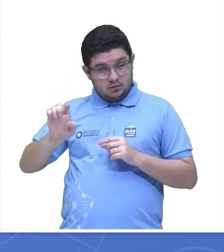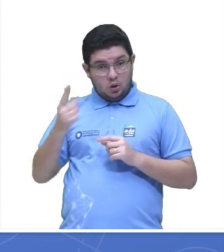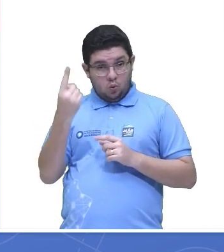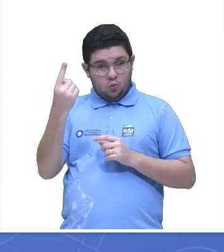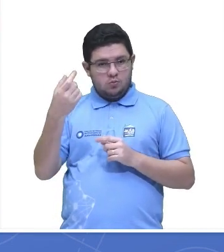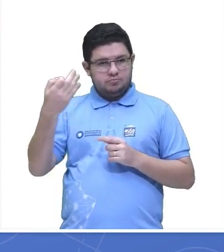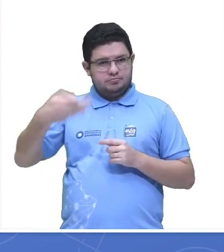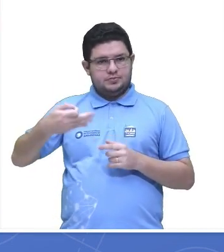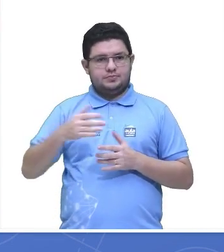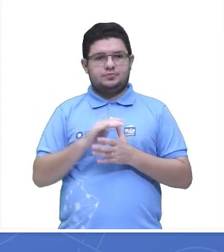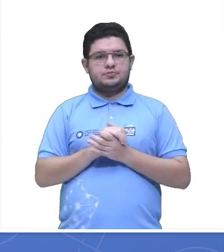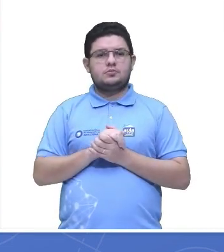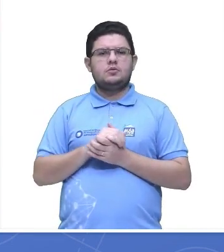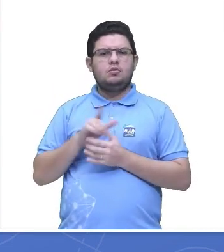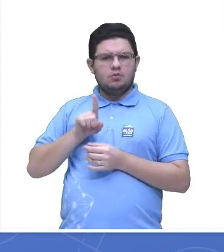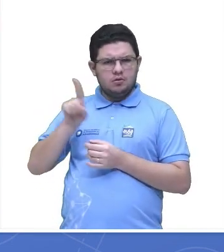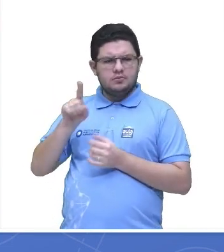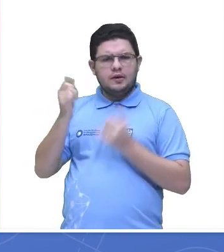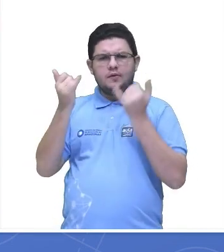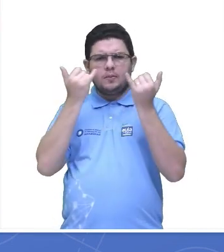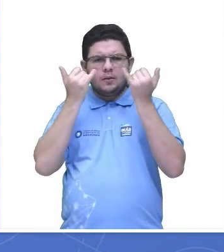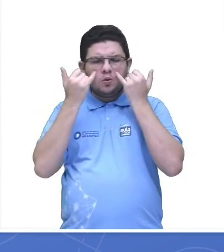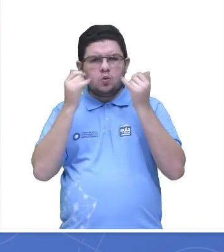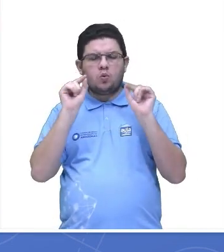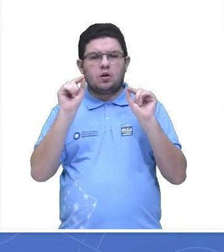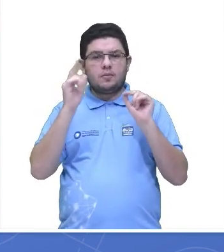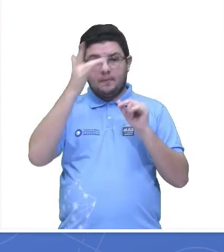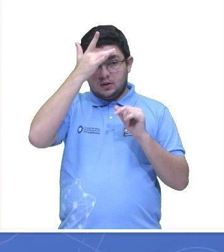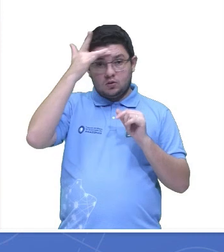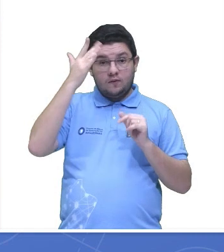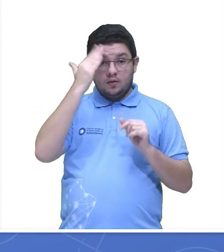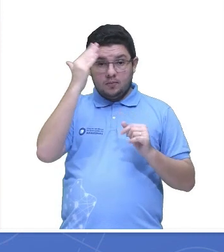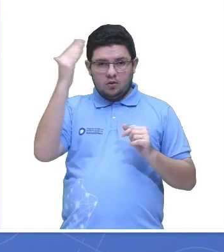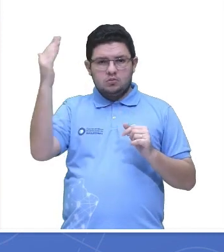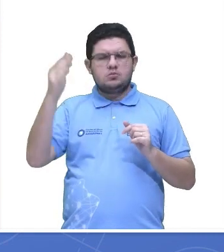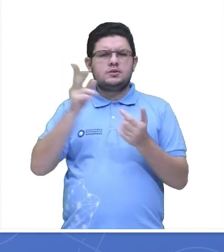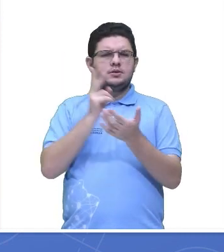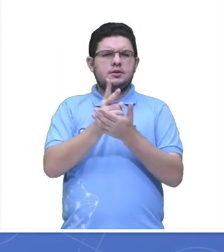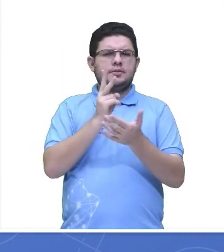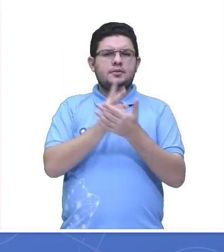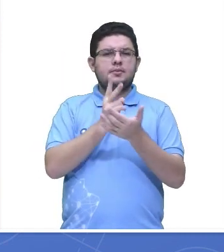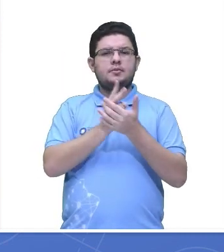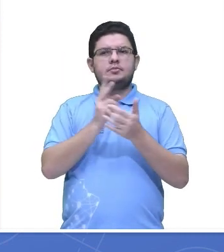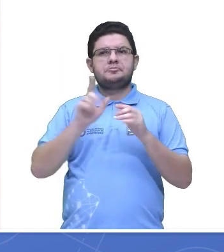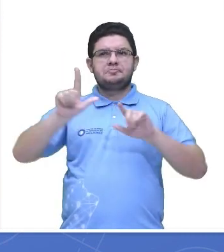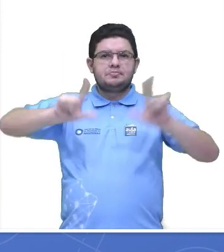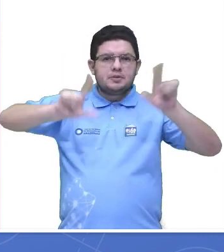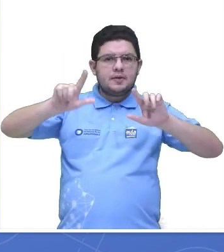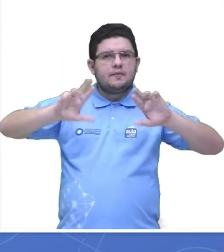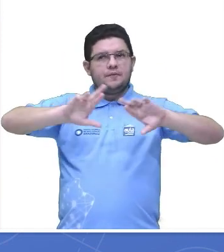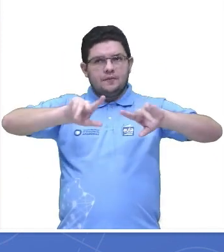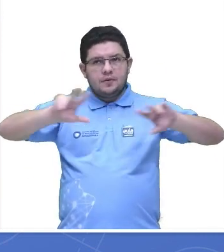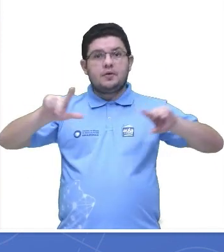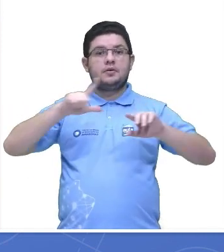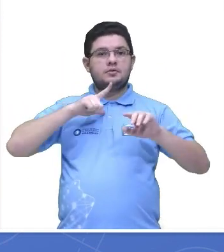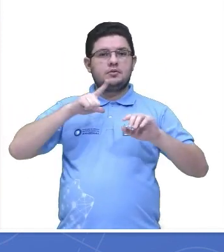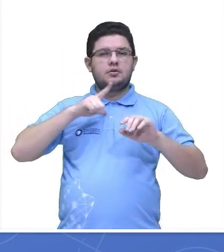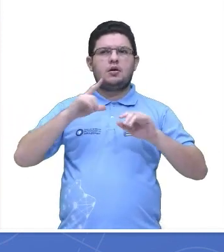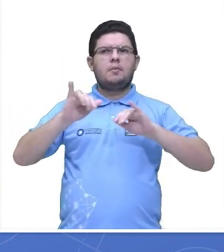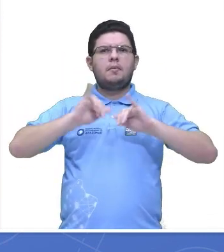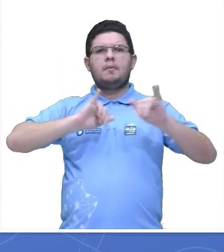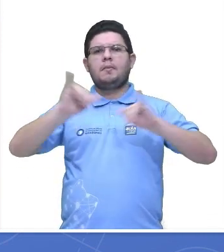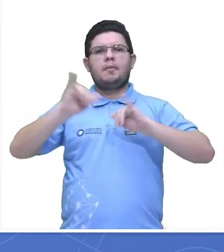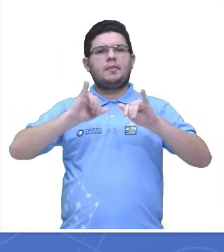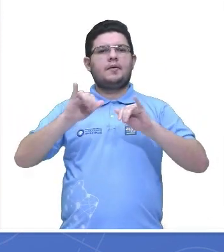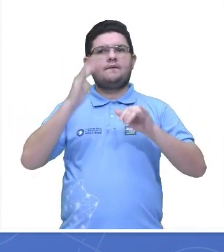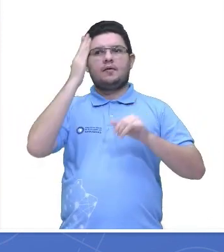as informações sobre pessoas famosas são recorrentes na mídia, né? Depois de ler o texto, divulgadas de forma impressa